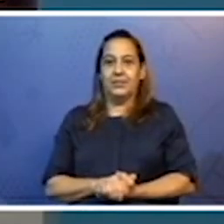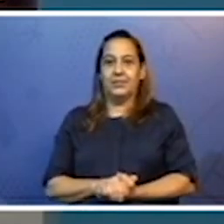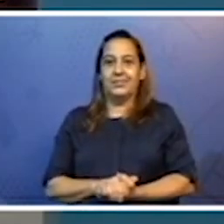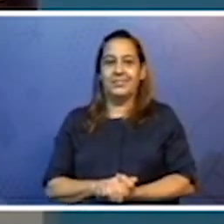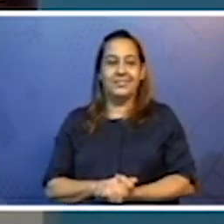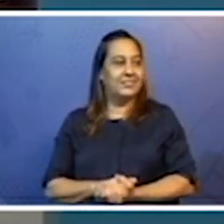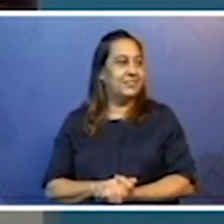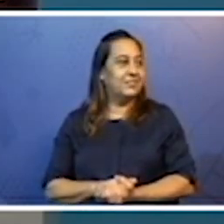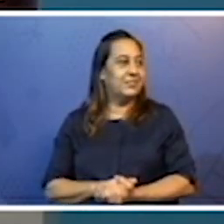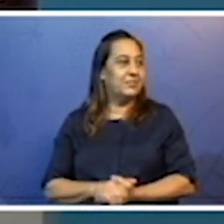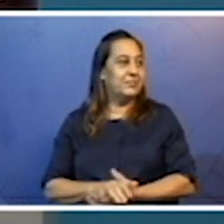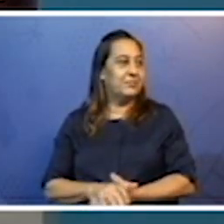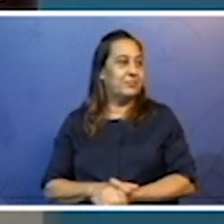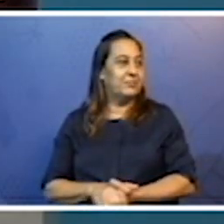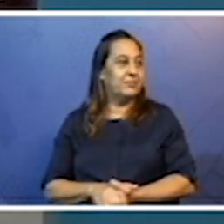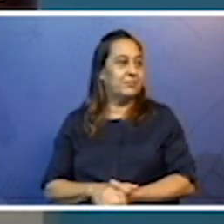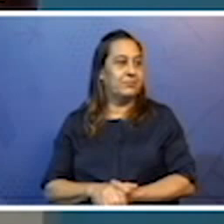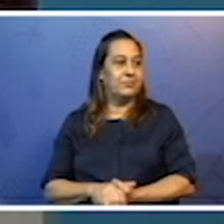Vamos lá.